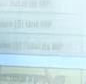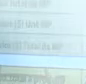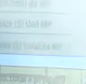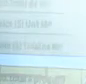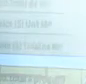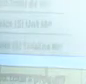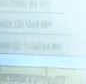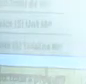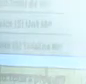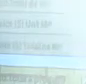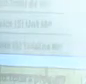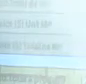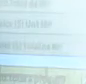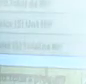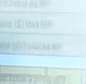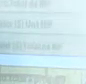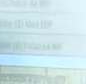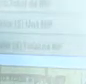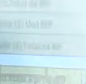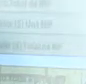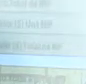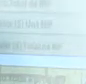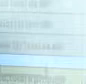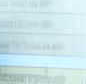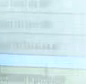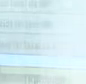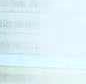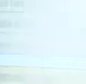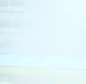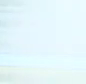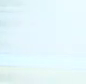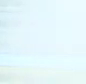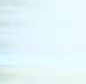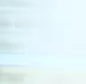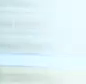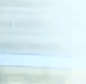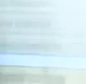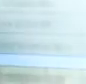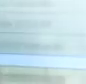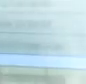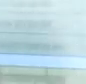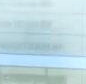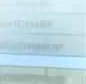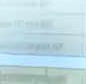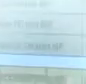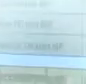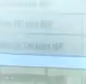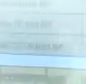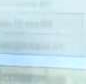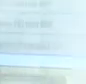Tranquilos? Quanto é que custa uma matéria-prima alfa? Uma matéria-prima custa